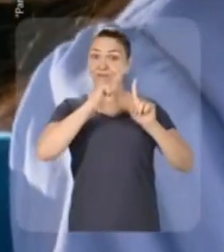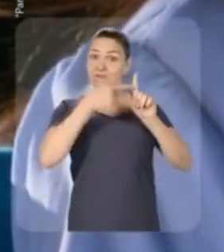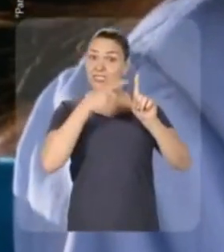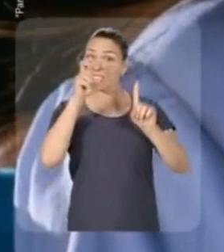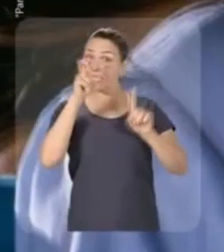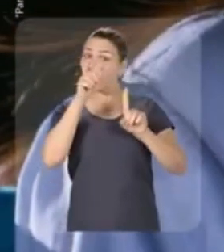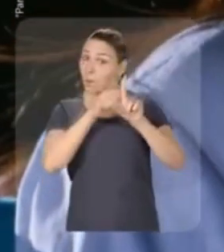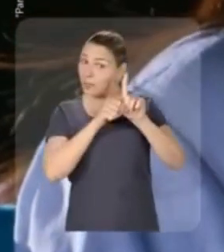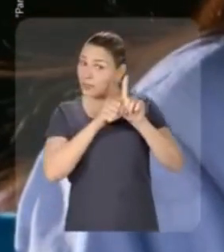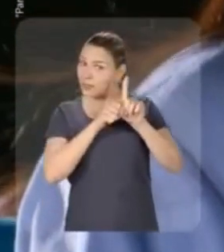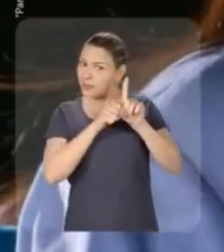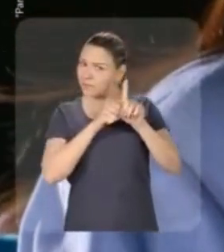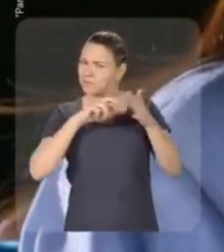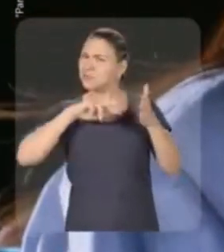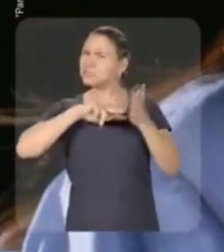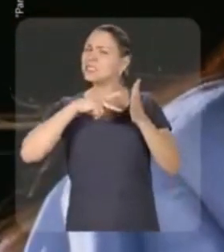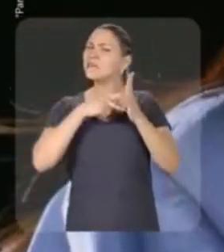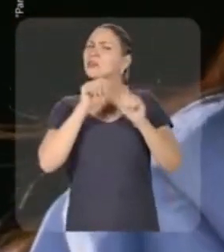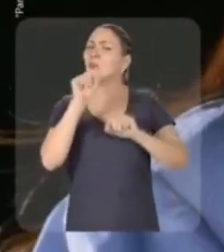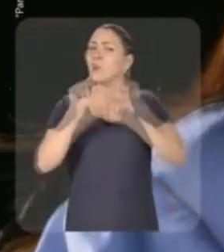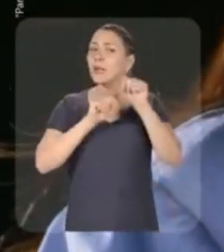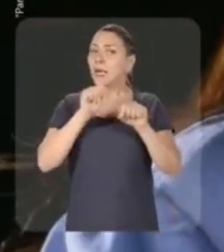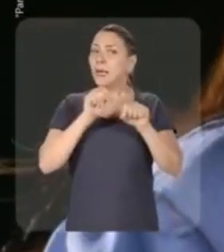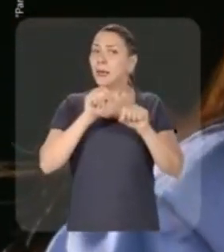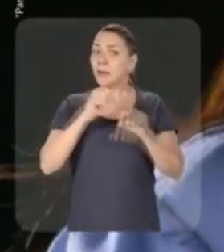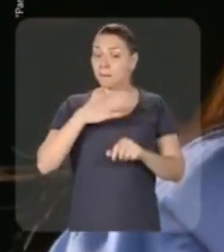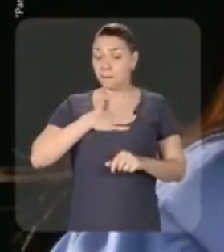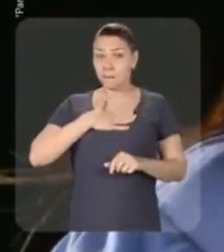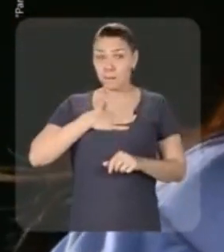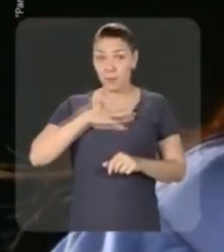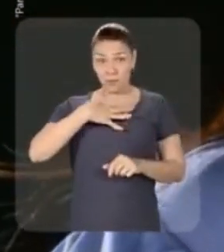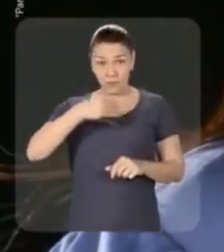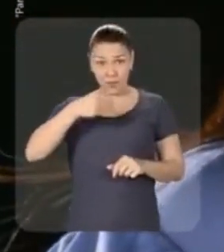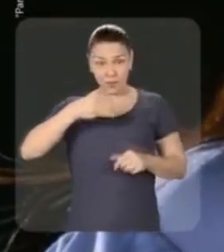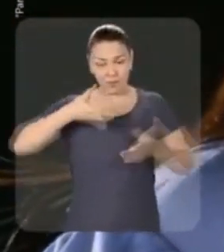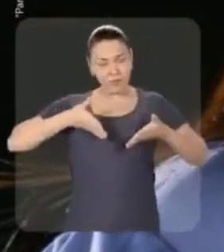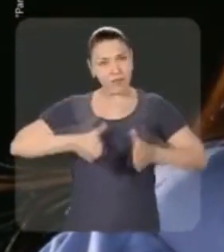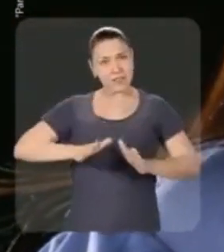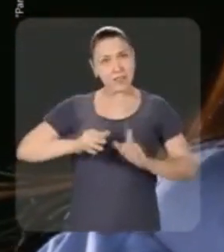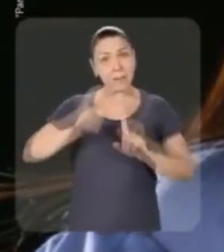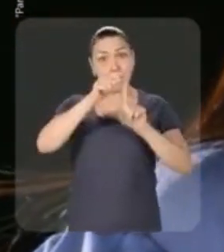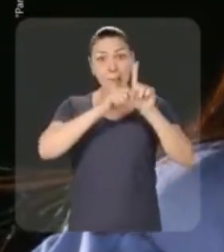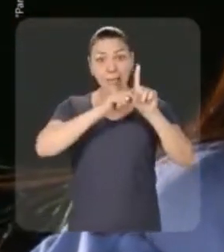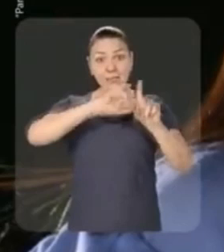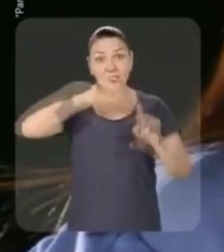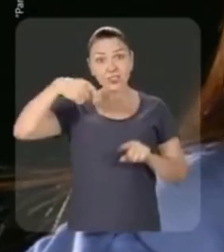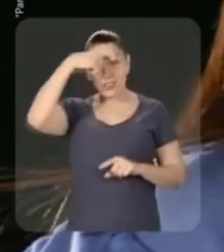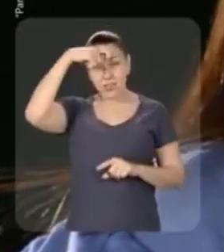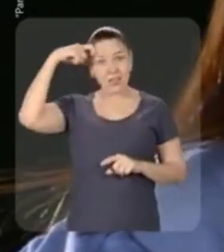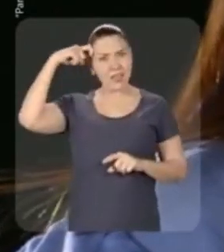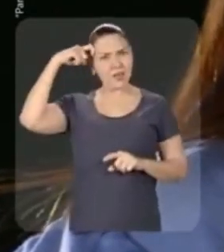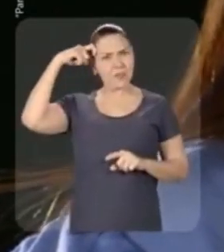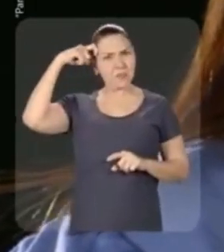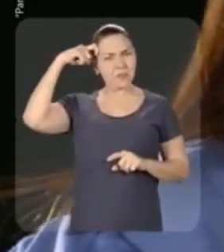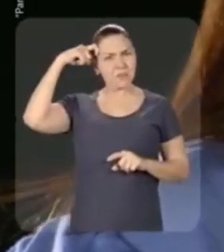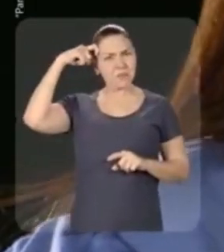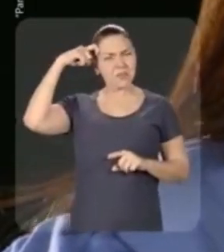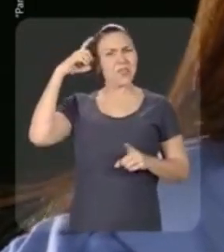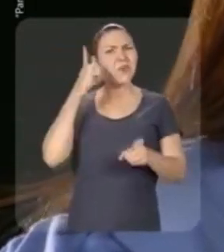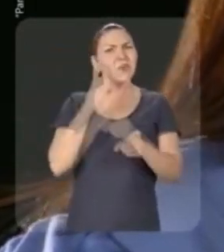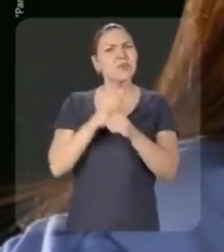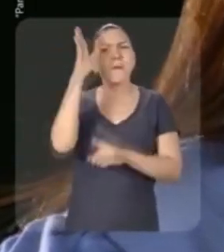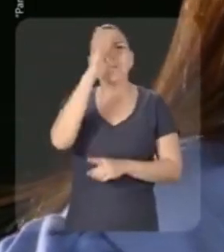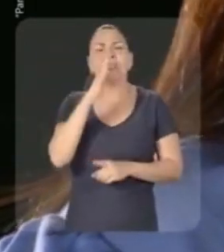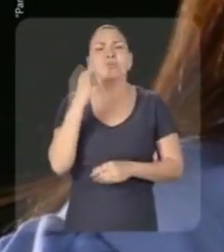Eu tô de 5 meses. Sabe o que isso quer dizer? Que o meu filho vai nascer em janeiro. Qual vai